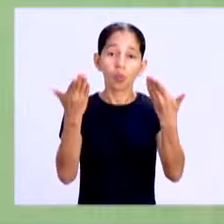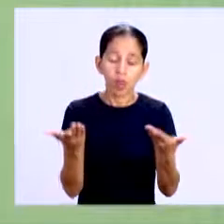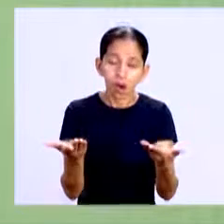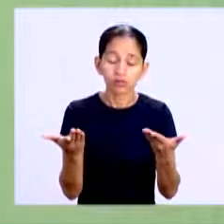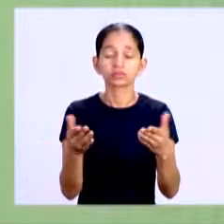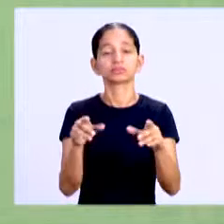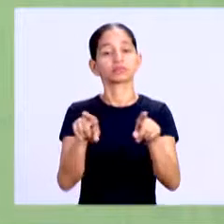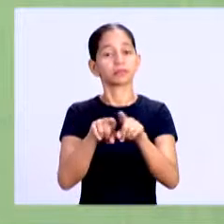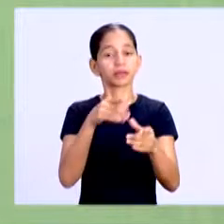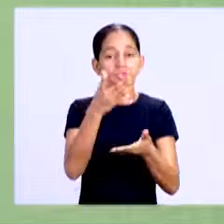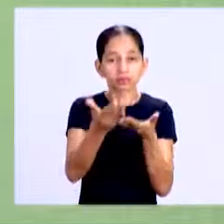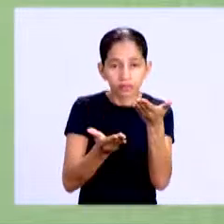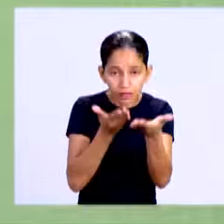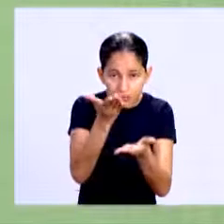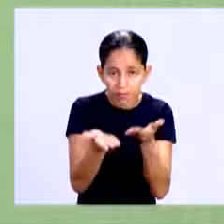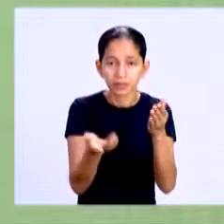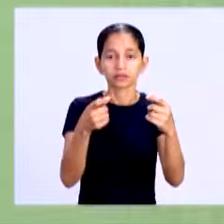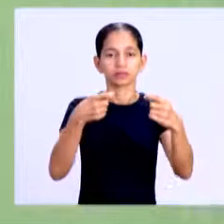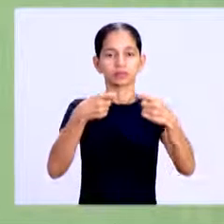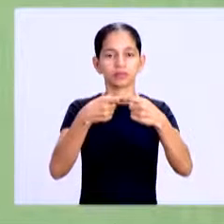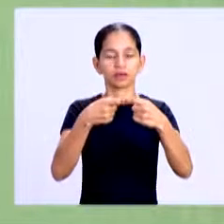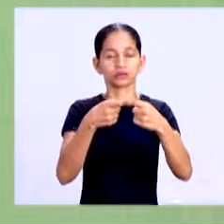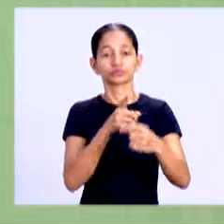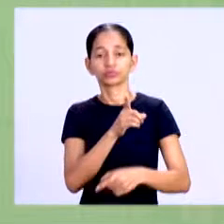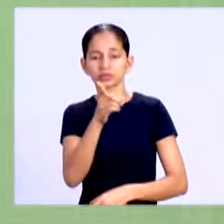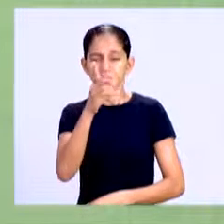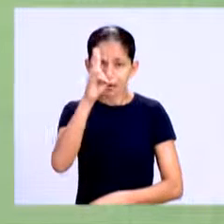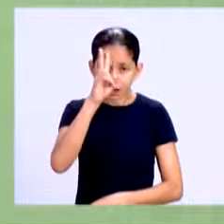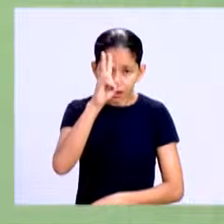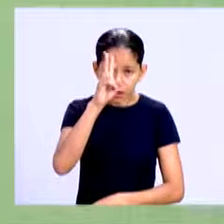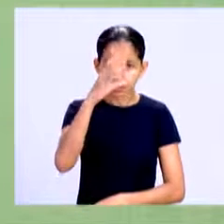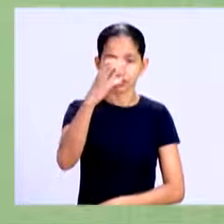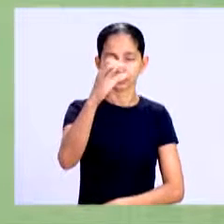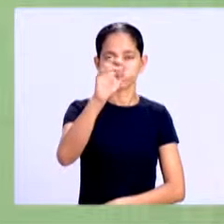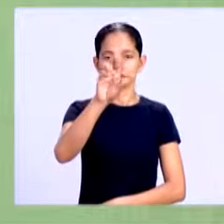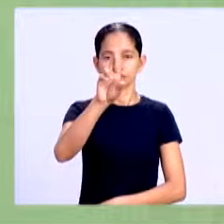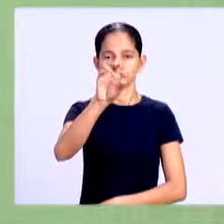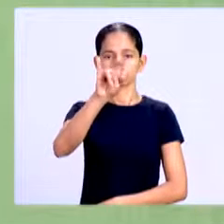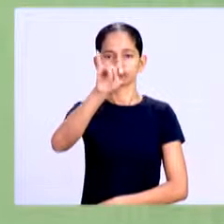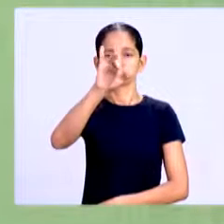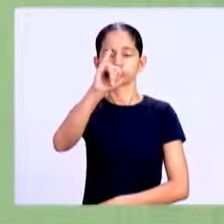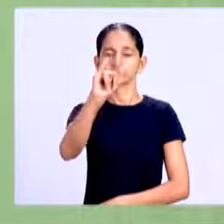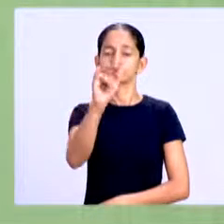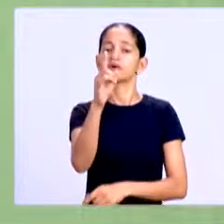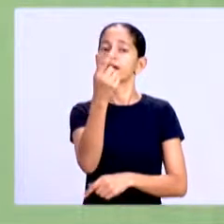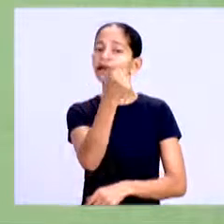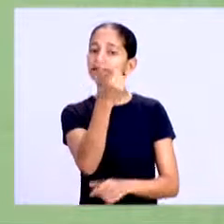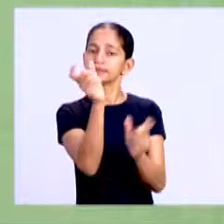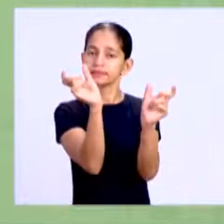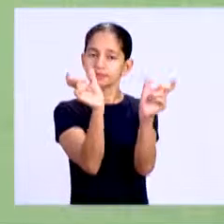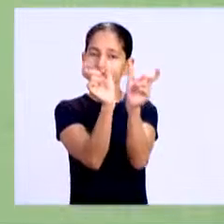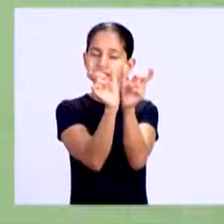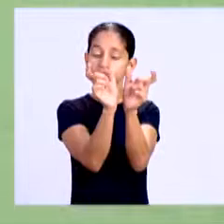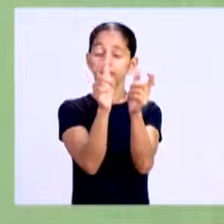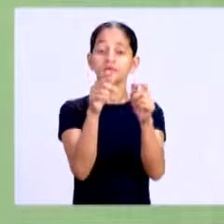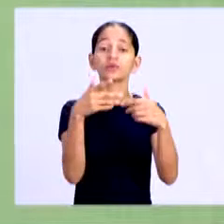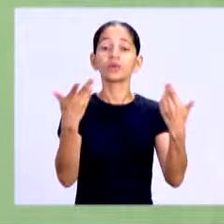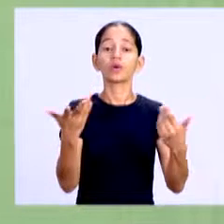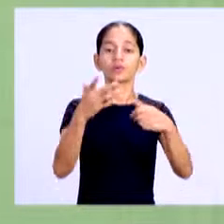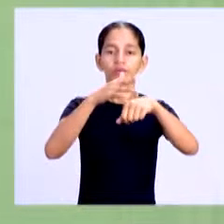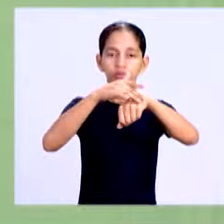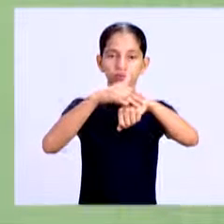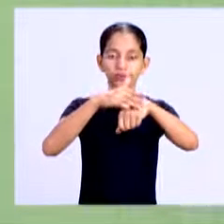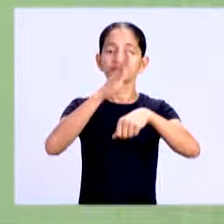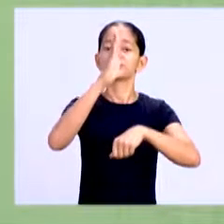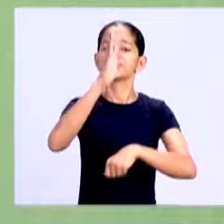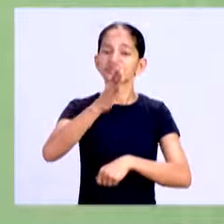crônico-degenerativas em tratamento clínico. Quando nós falamos doenças crônicos-degenerativas, nós estamos falando de doenças que